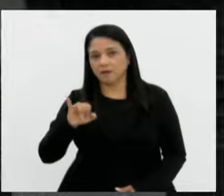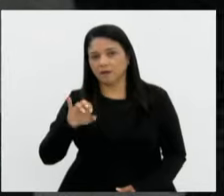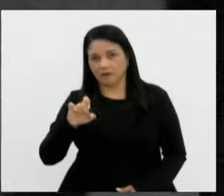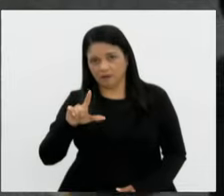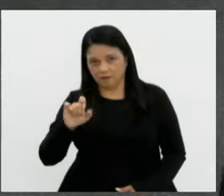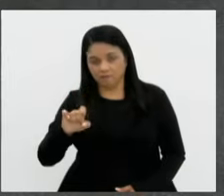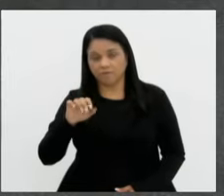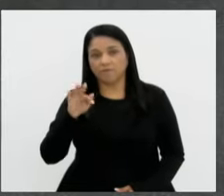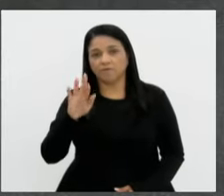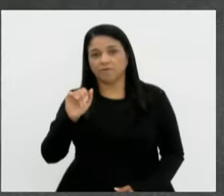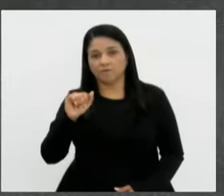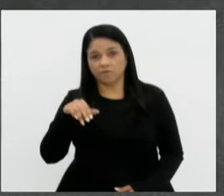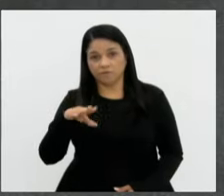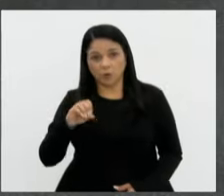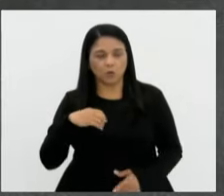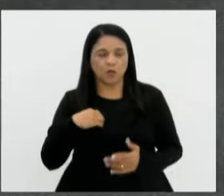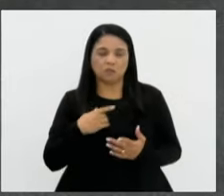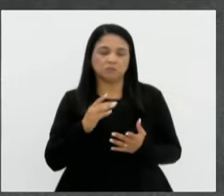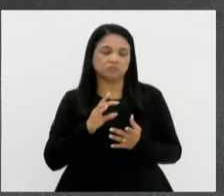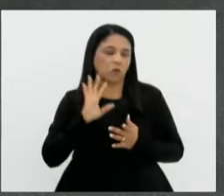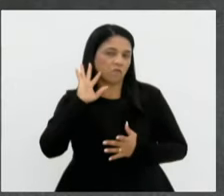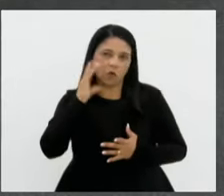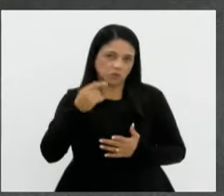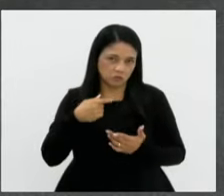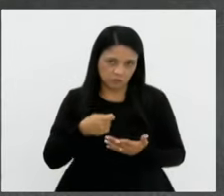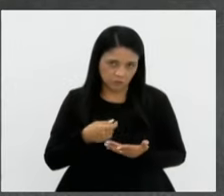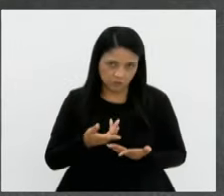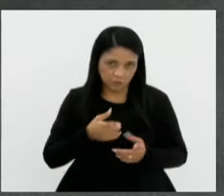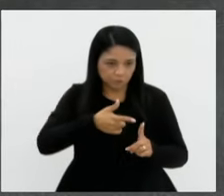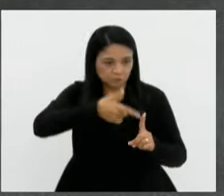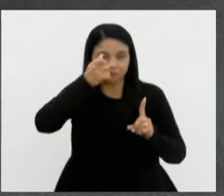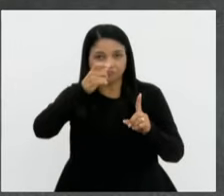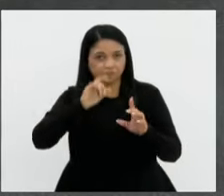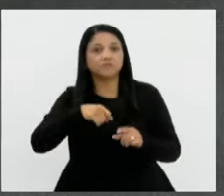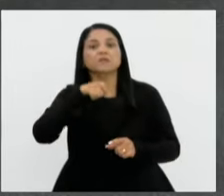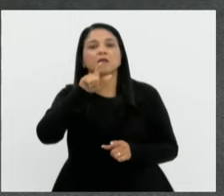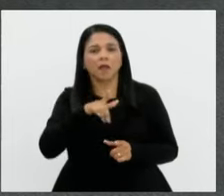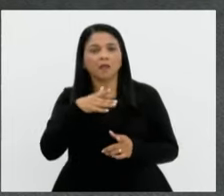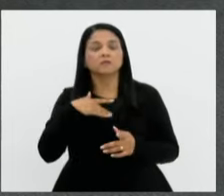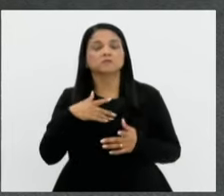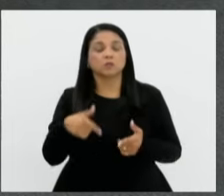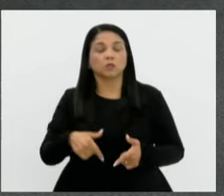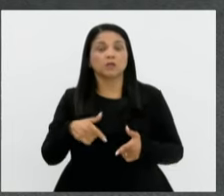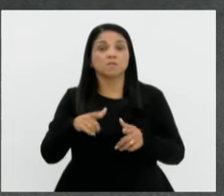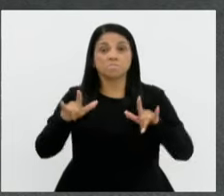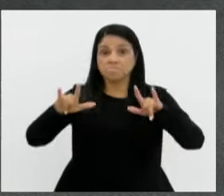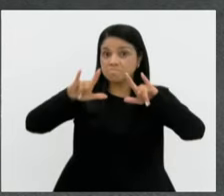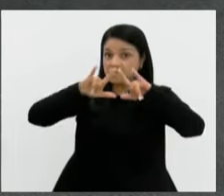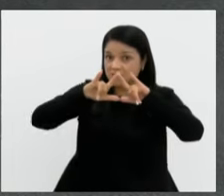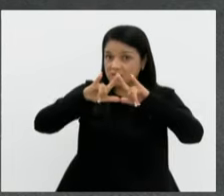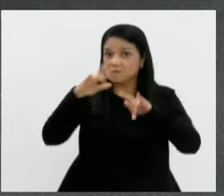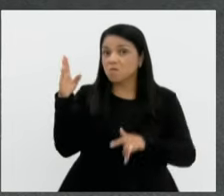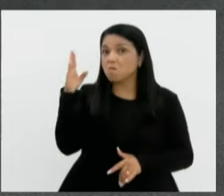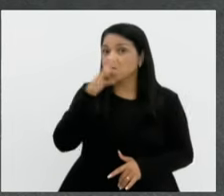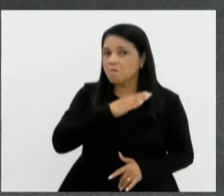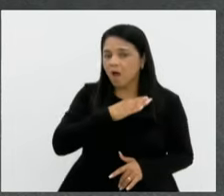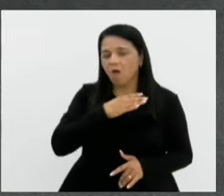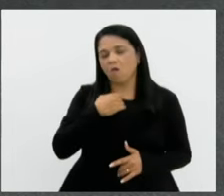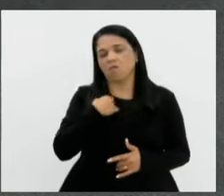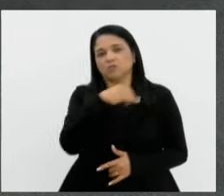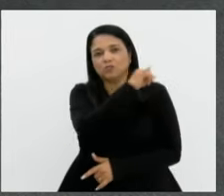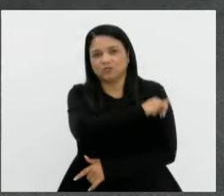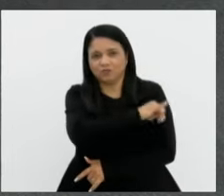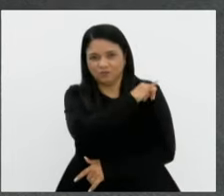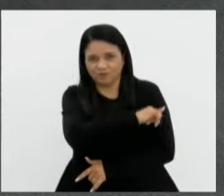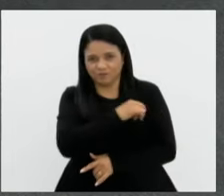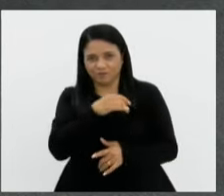de fato, a milícia é um mal, é um câncer que atinge o estado do Rio de Janeiro e que prejudica, sim, ameaça,